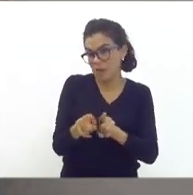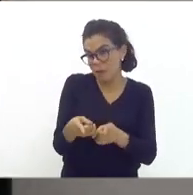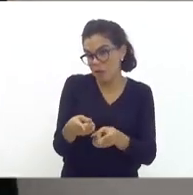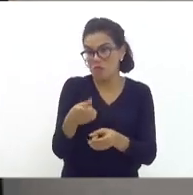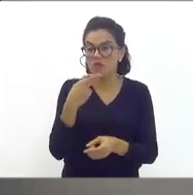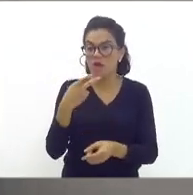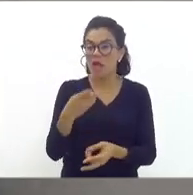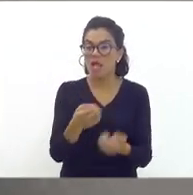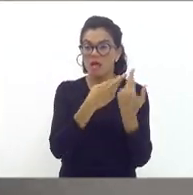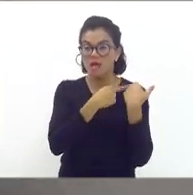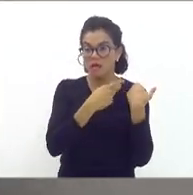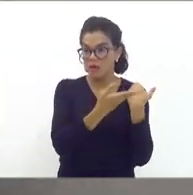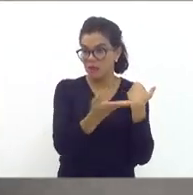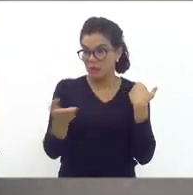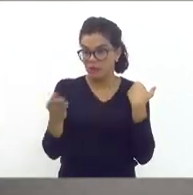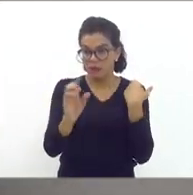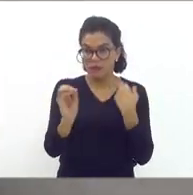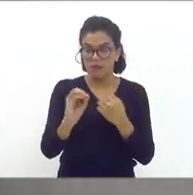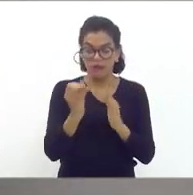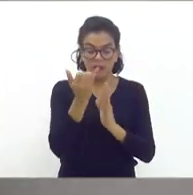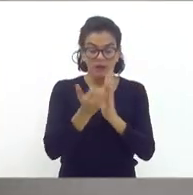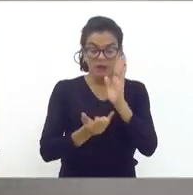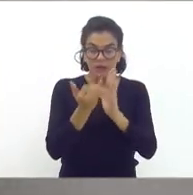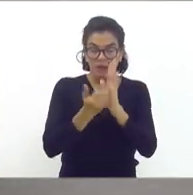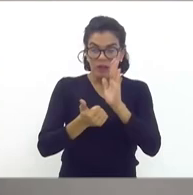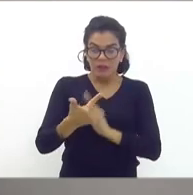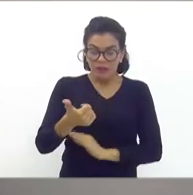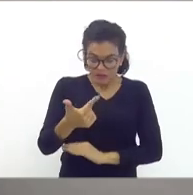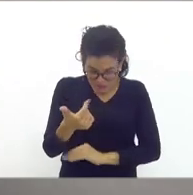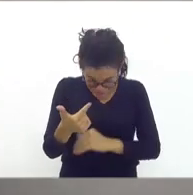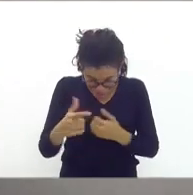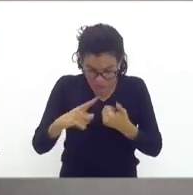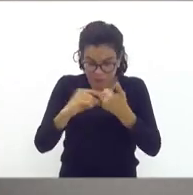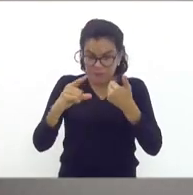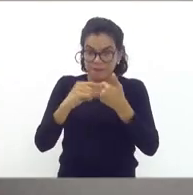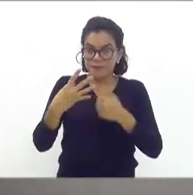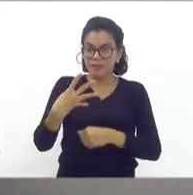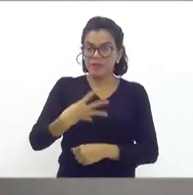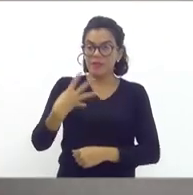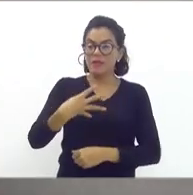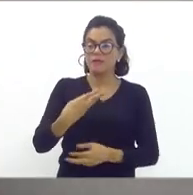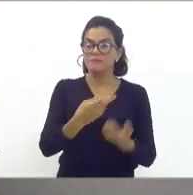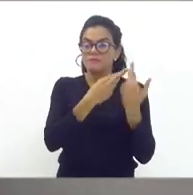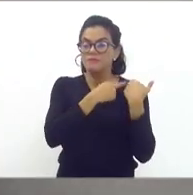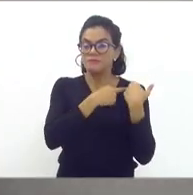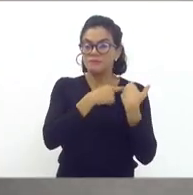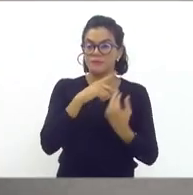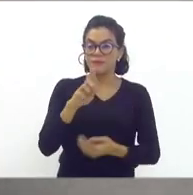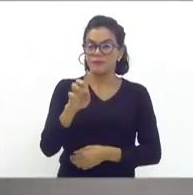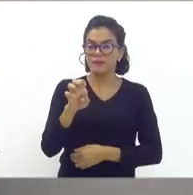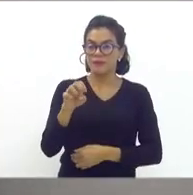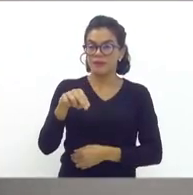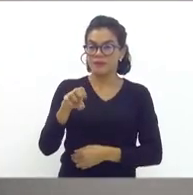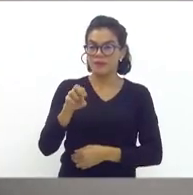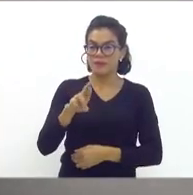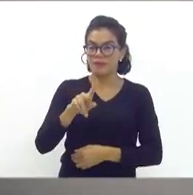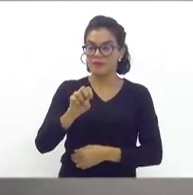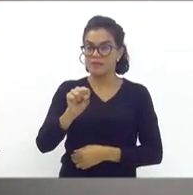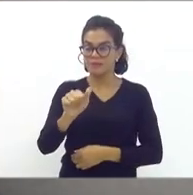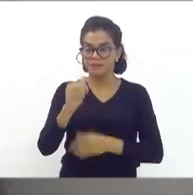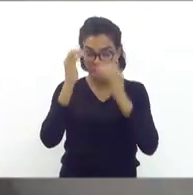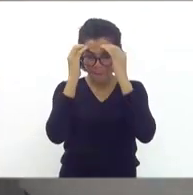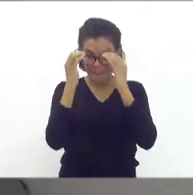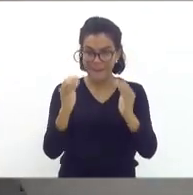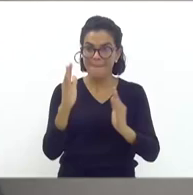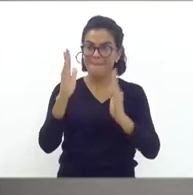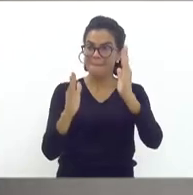mas o inciso 12 fala do artigo 4 respeitar é competência da janela respeitar integralmente os prazos